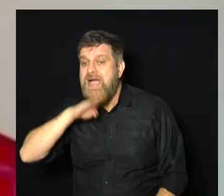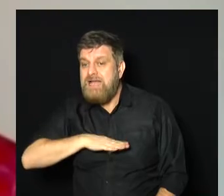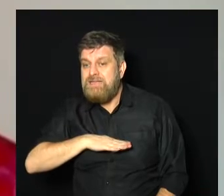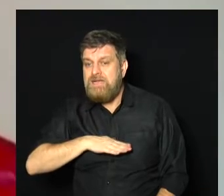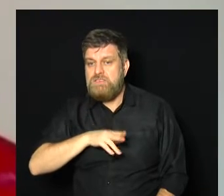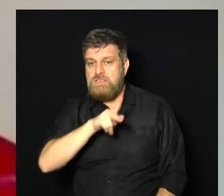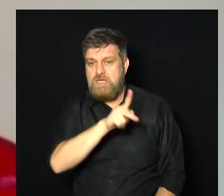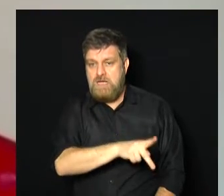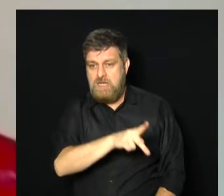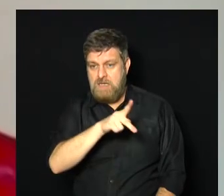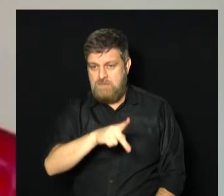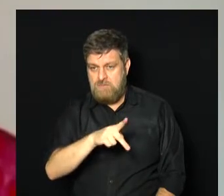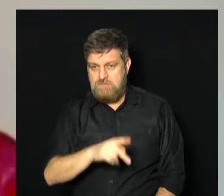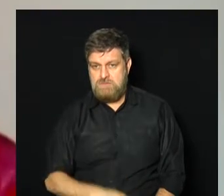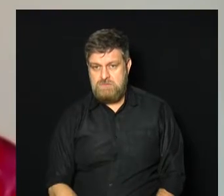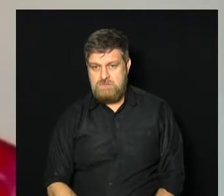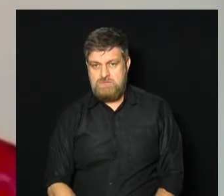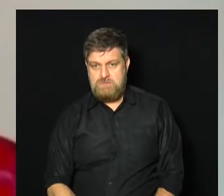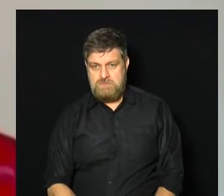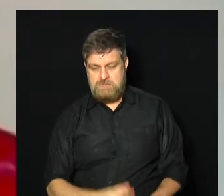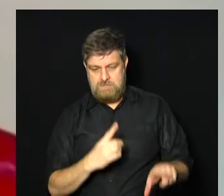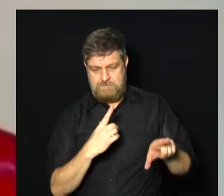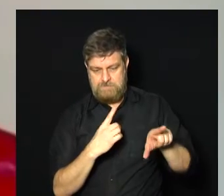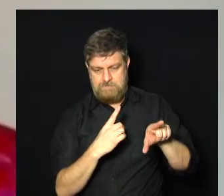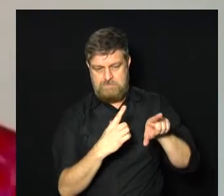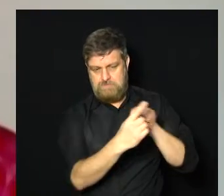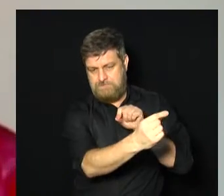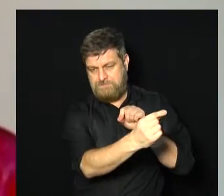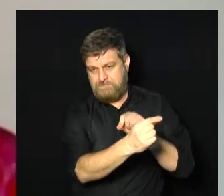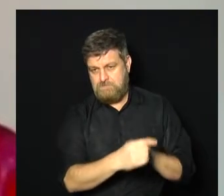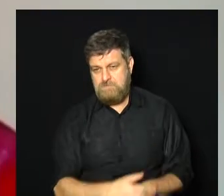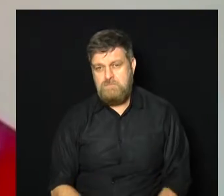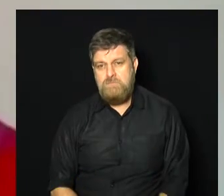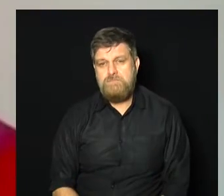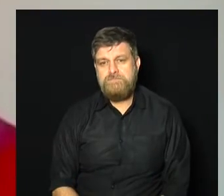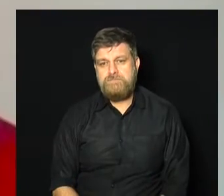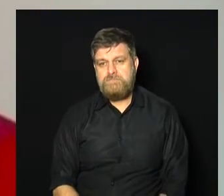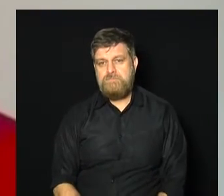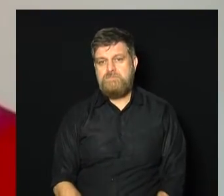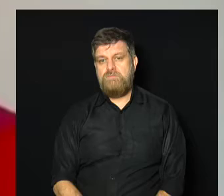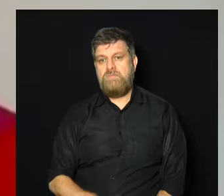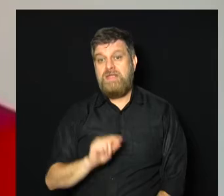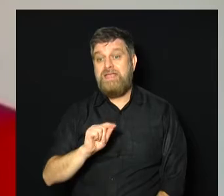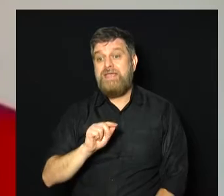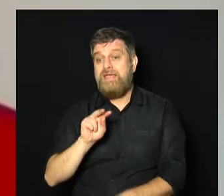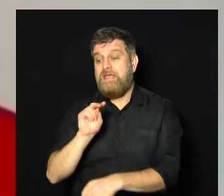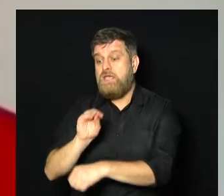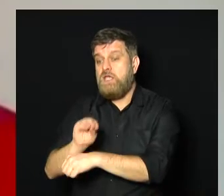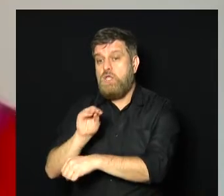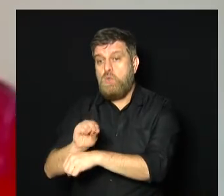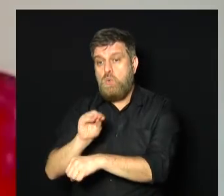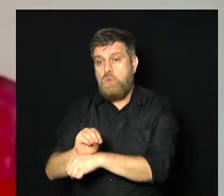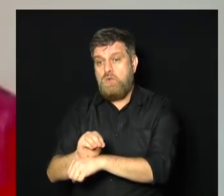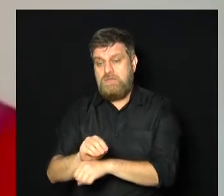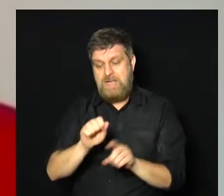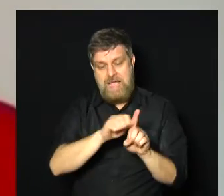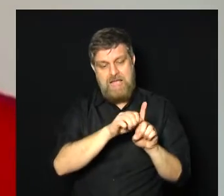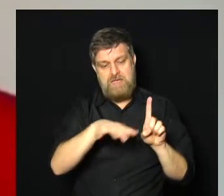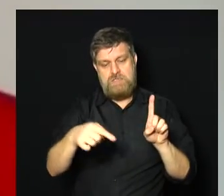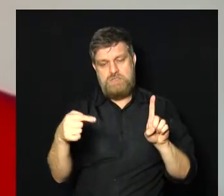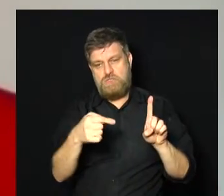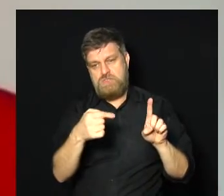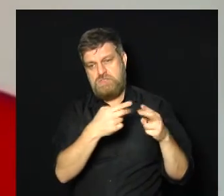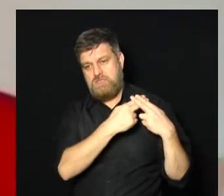professoras encerram sua jornada e as crianças ficam só com as agentes. E